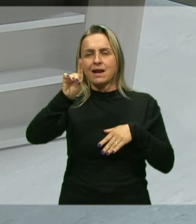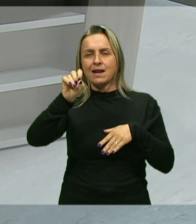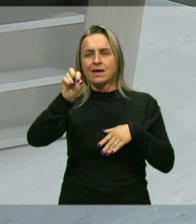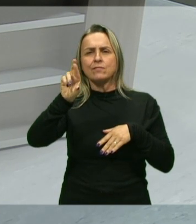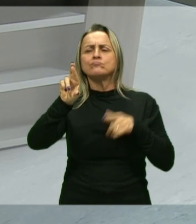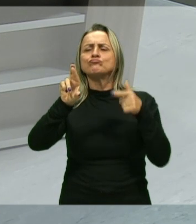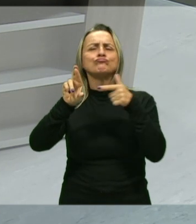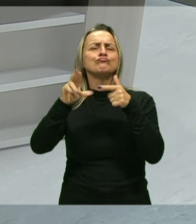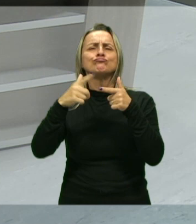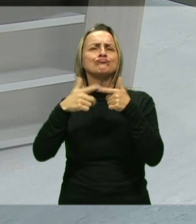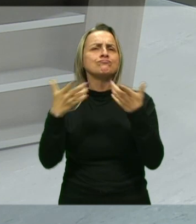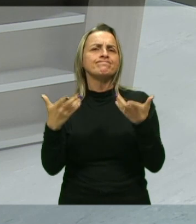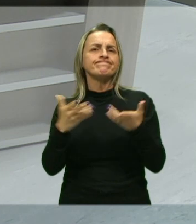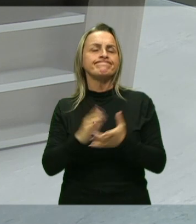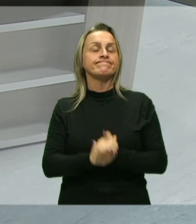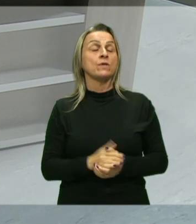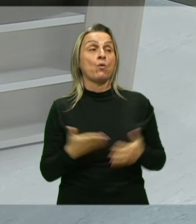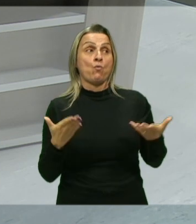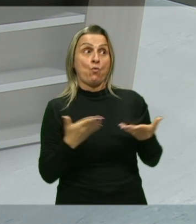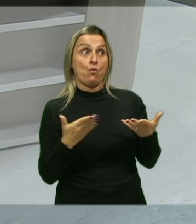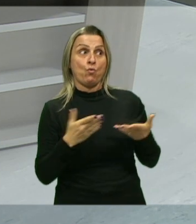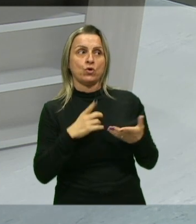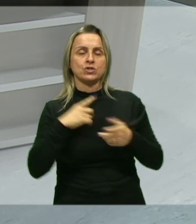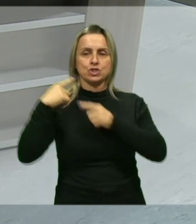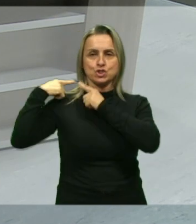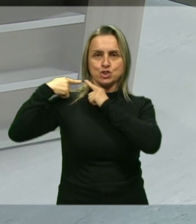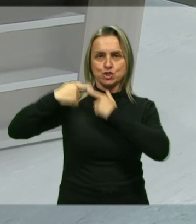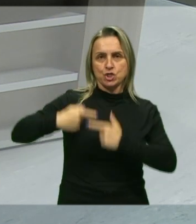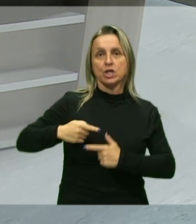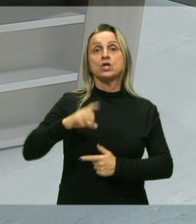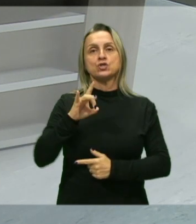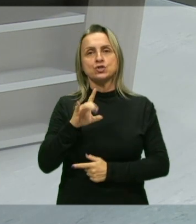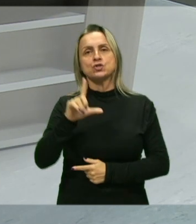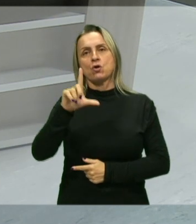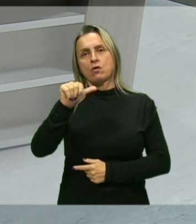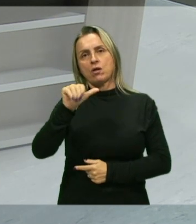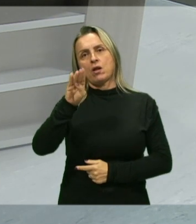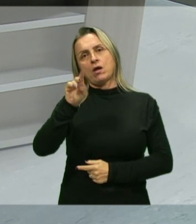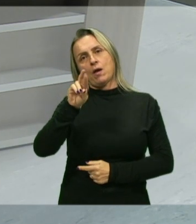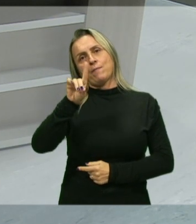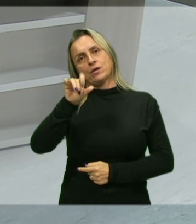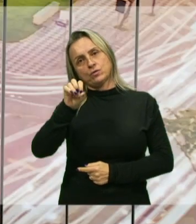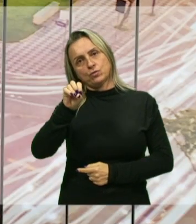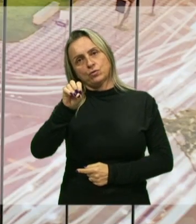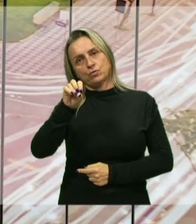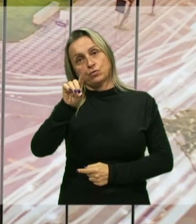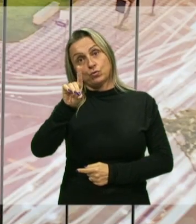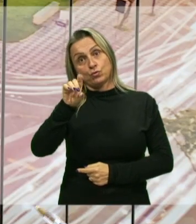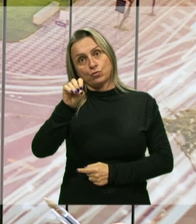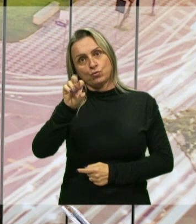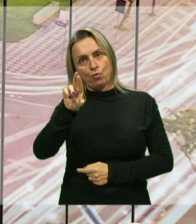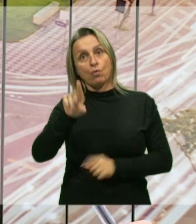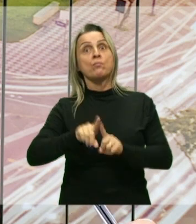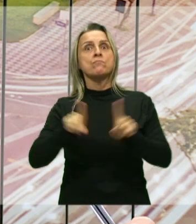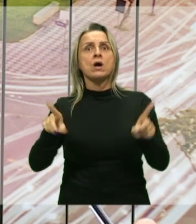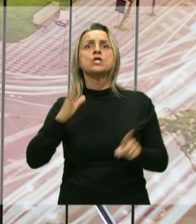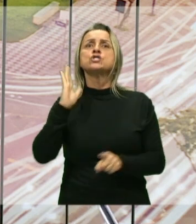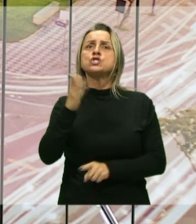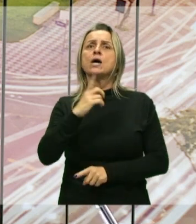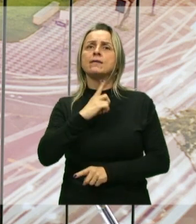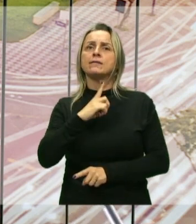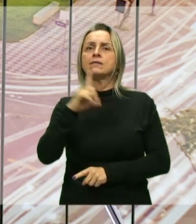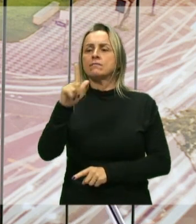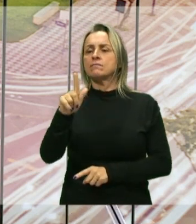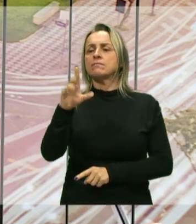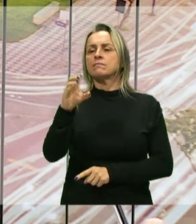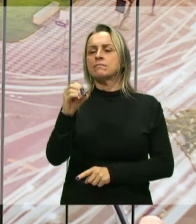tem um plantel genético só com labrador, né? Mas ela já teve golden, né? Não é uma prioridade ser esses animais, mas no